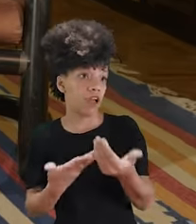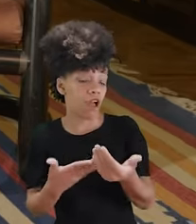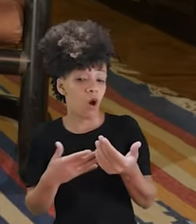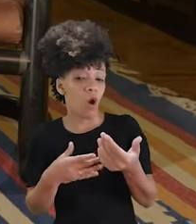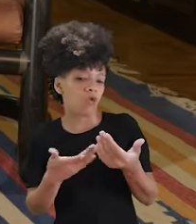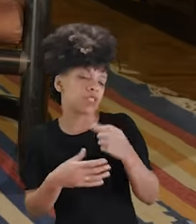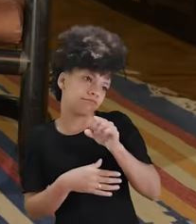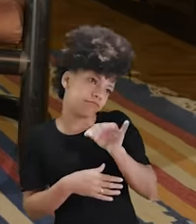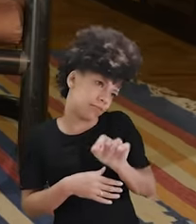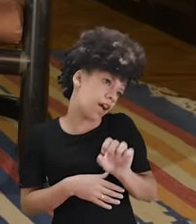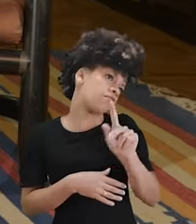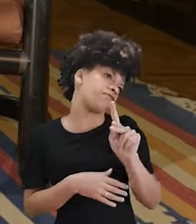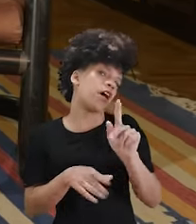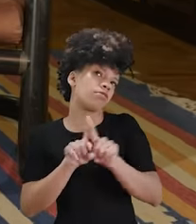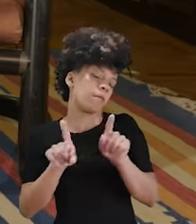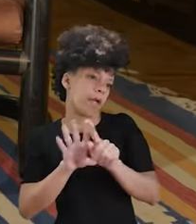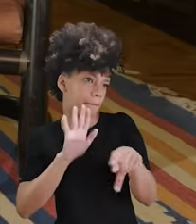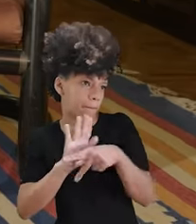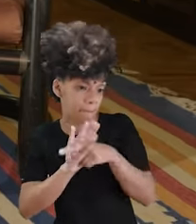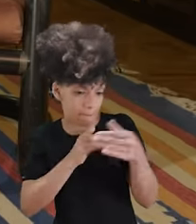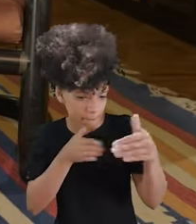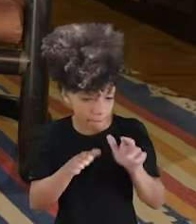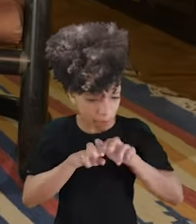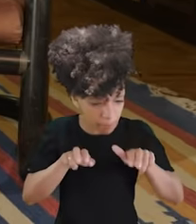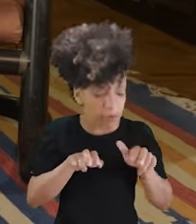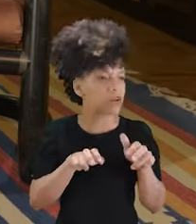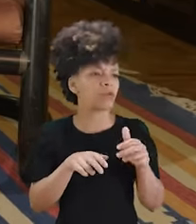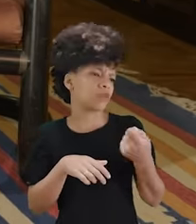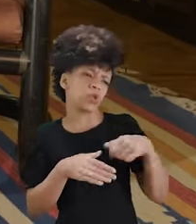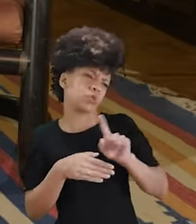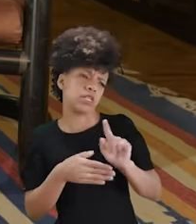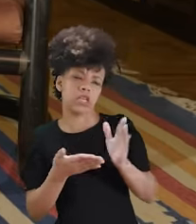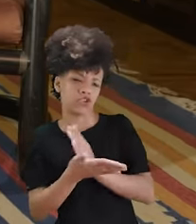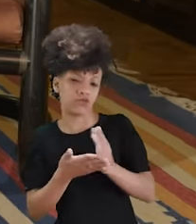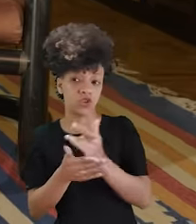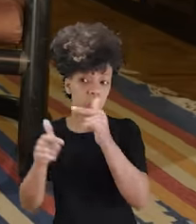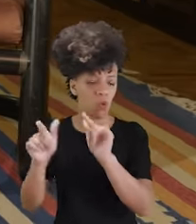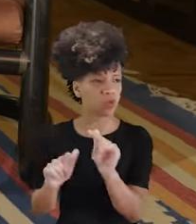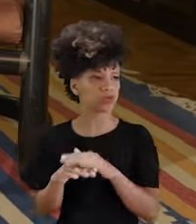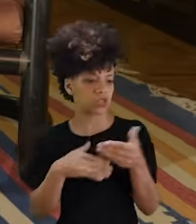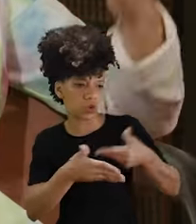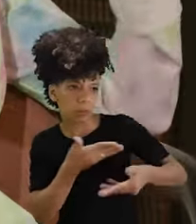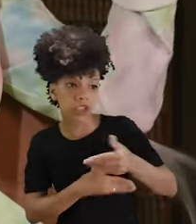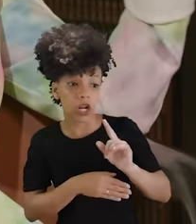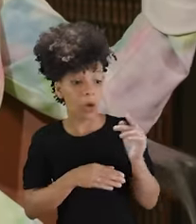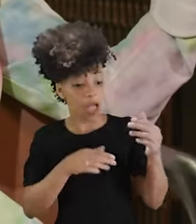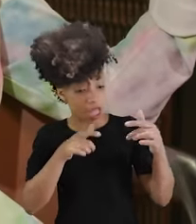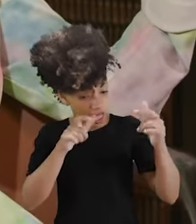onde ela está afim eu tinha minha cabine própria sem ter que dividir com outras pessoas